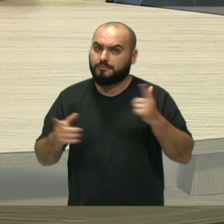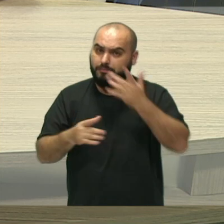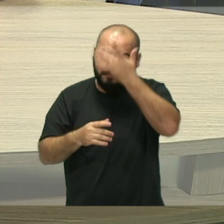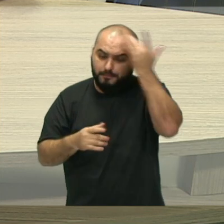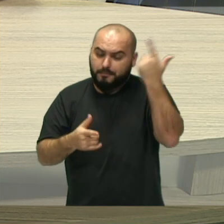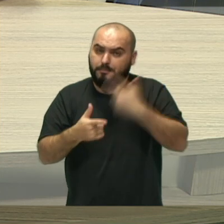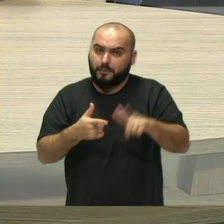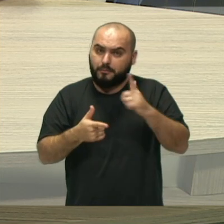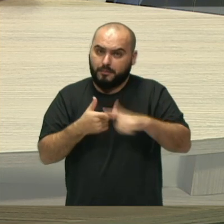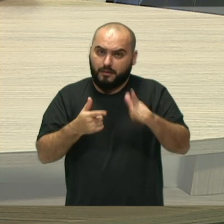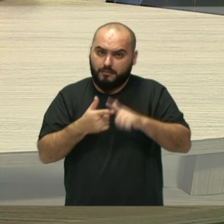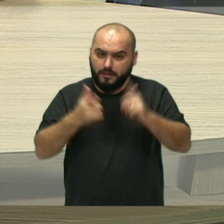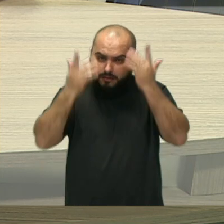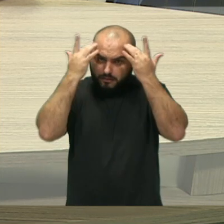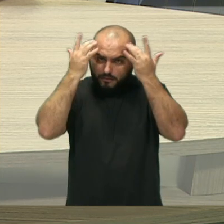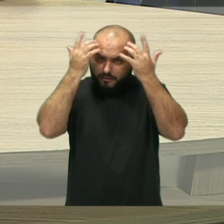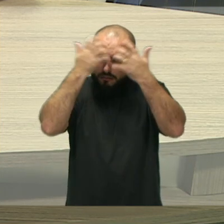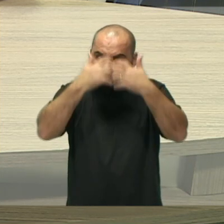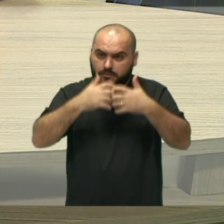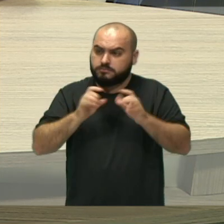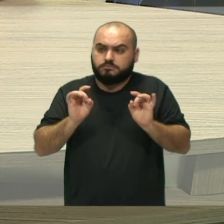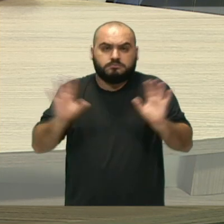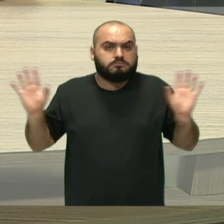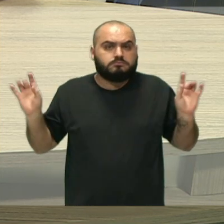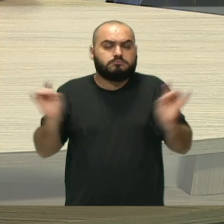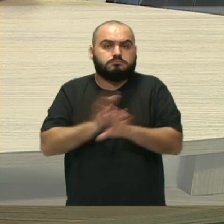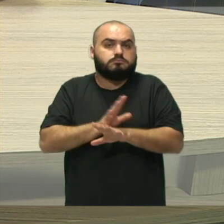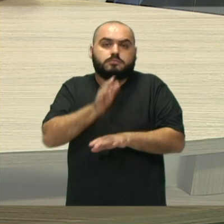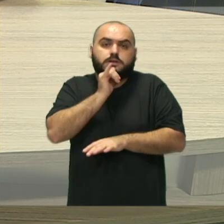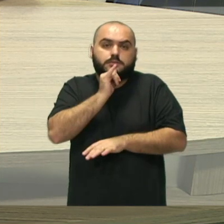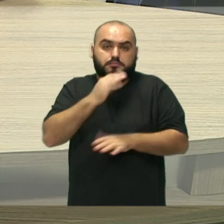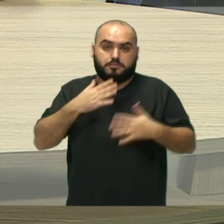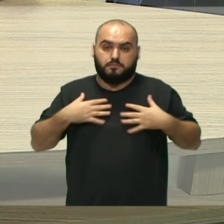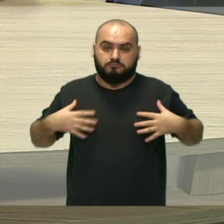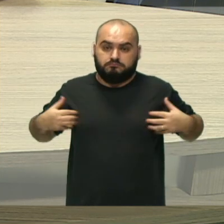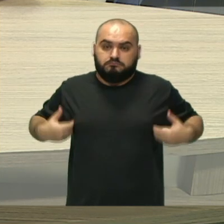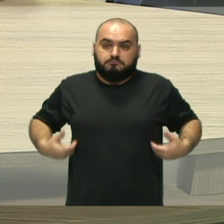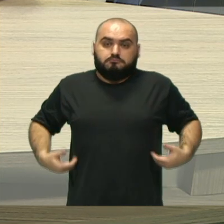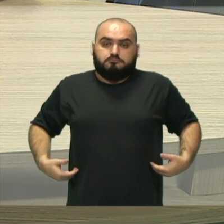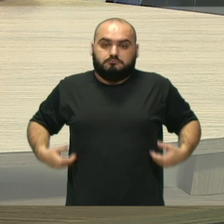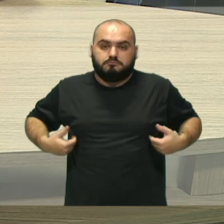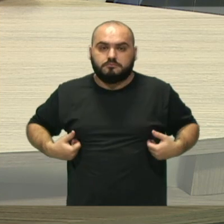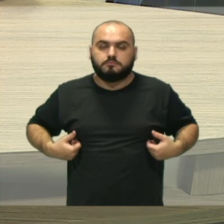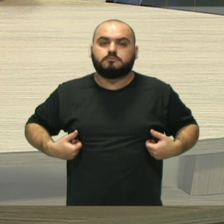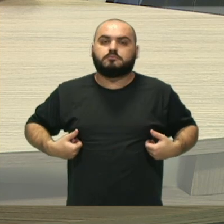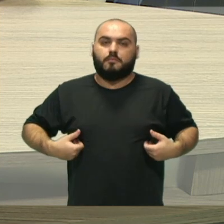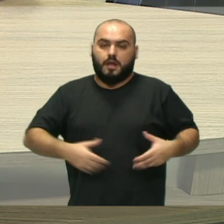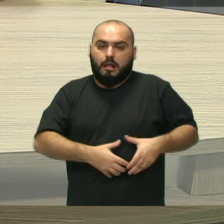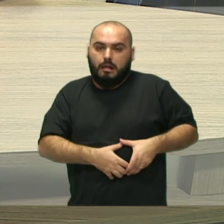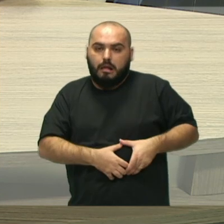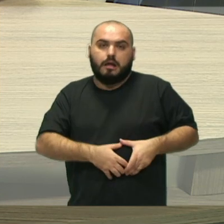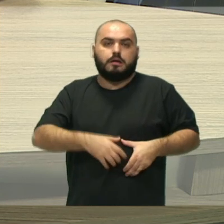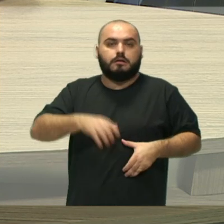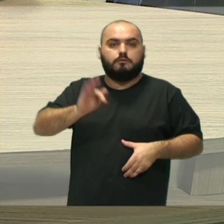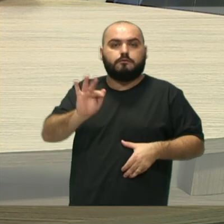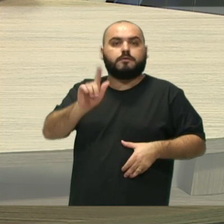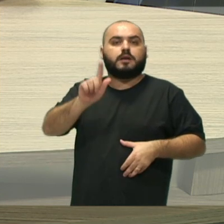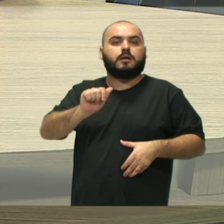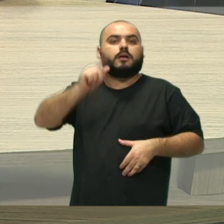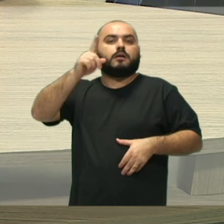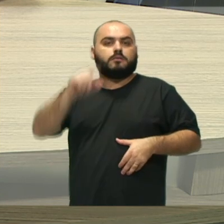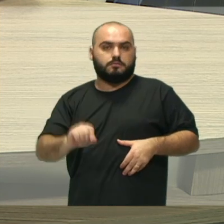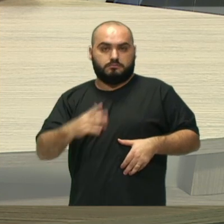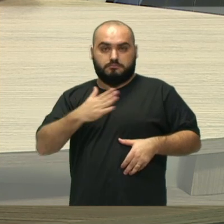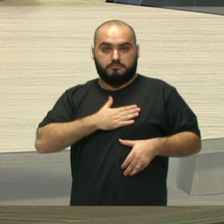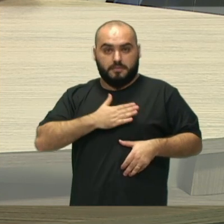problemas emocionais, ponto. Do mesmo jeito que o meu pulmão pode adoecer, o meu fígado pode adoecer, o meu emocional,